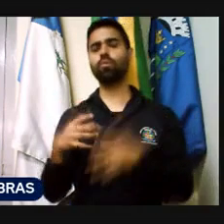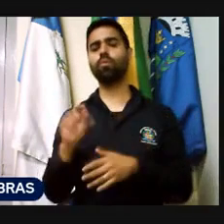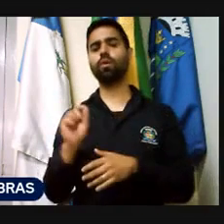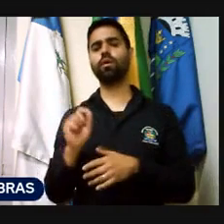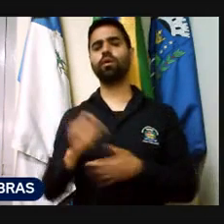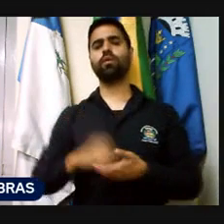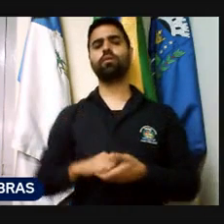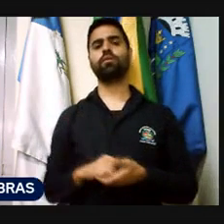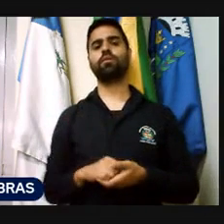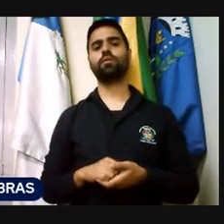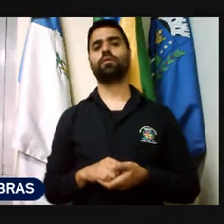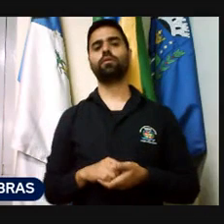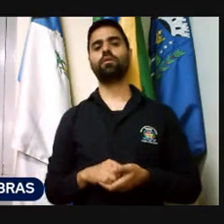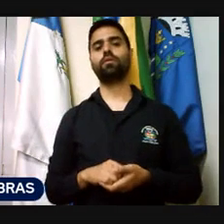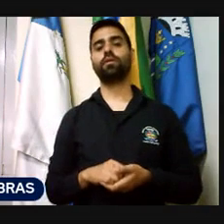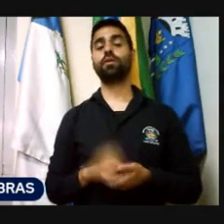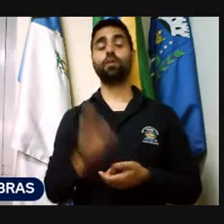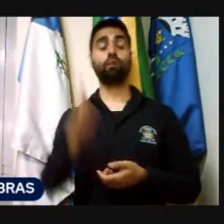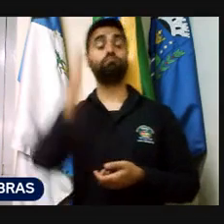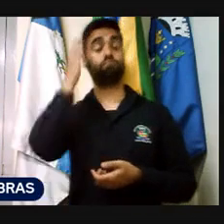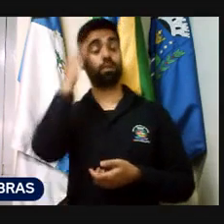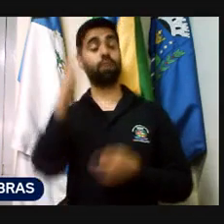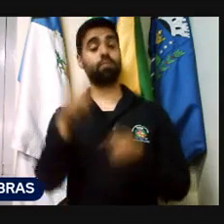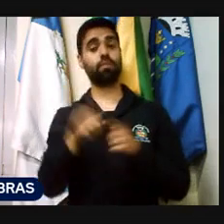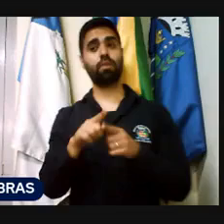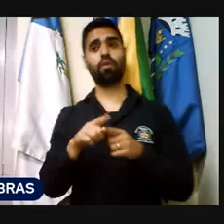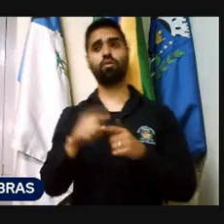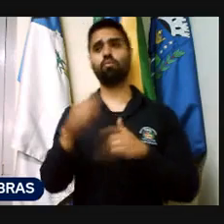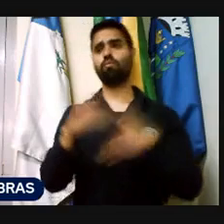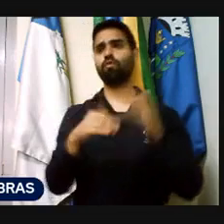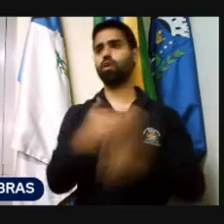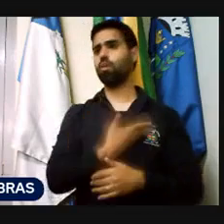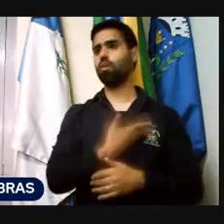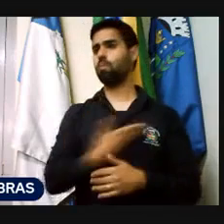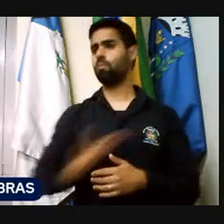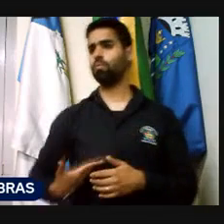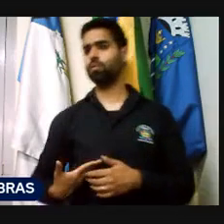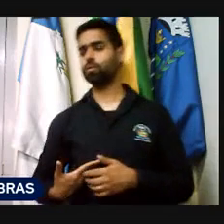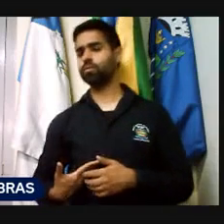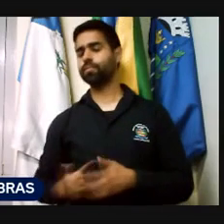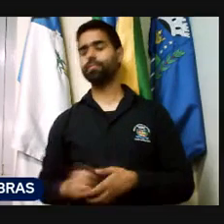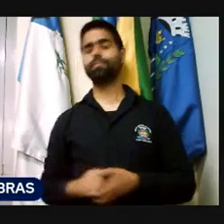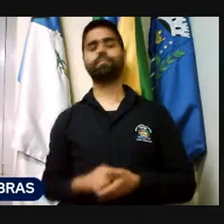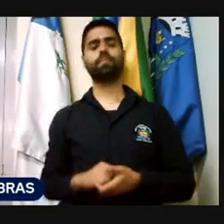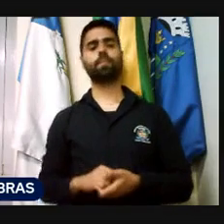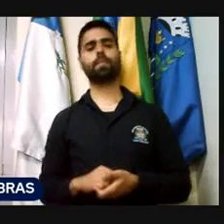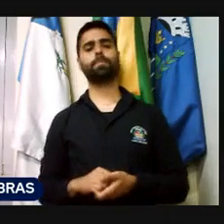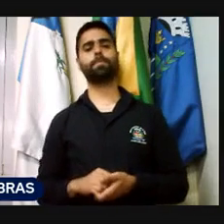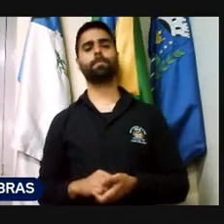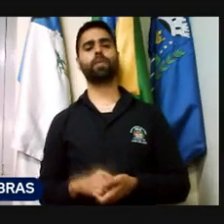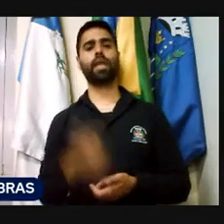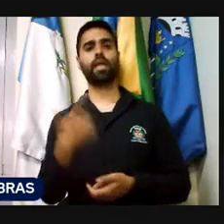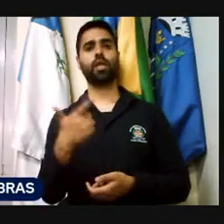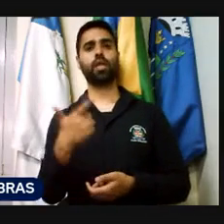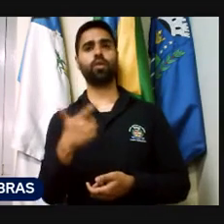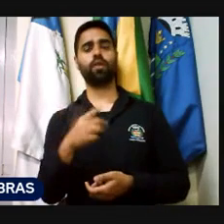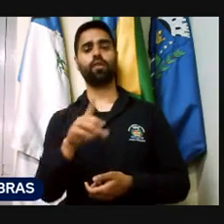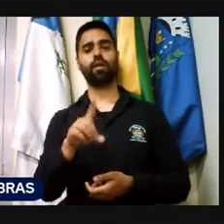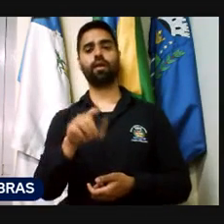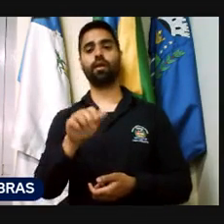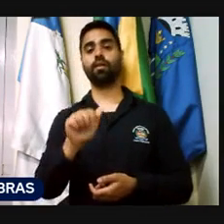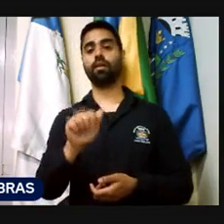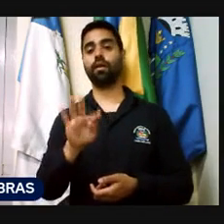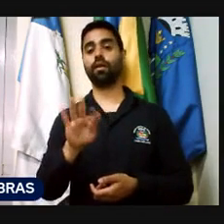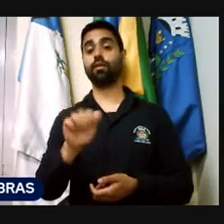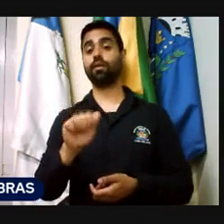aqui e, claro, a gente sabe que o funcionário público, de uma maneira geral, ele não recebeu a sua data base, não